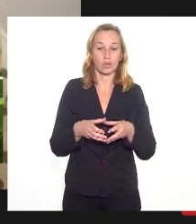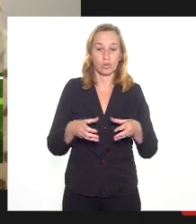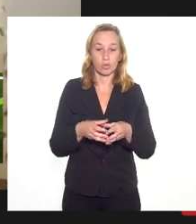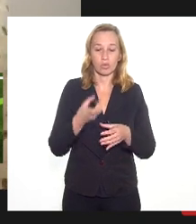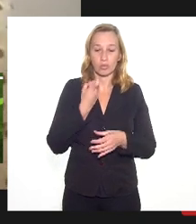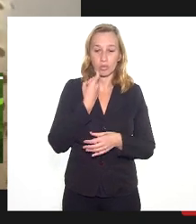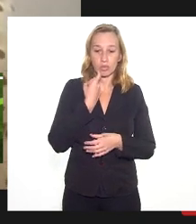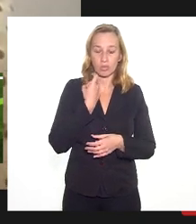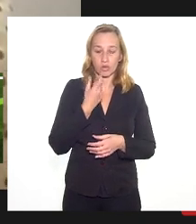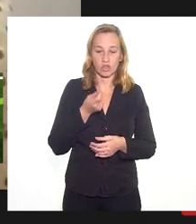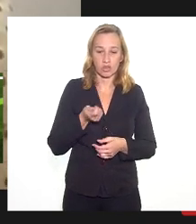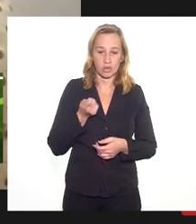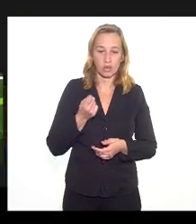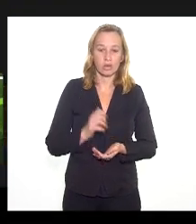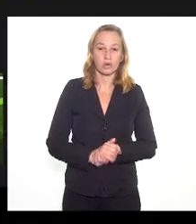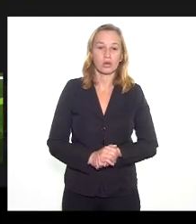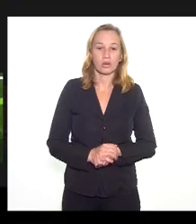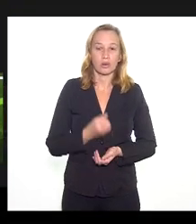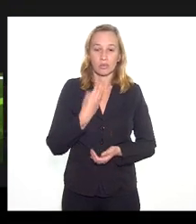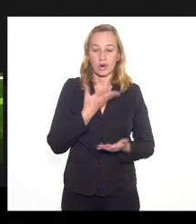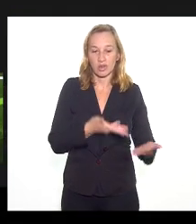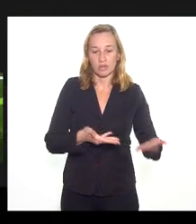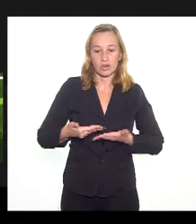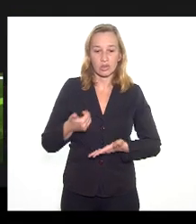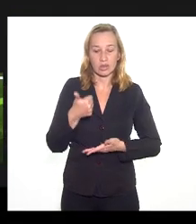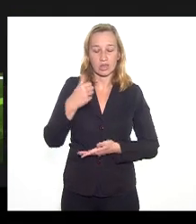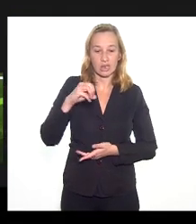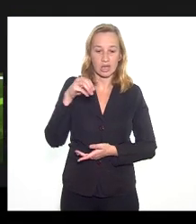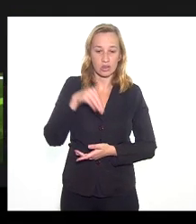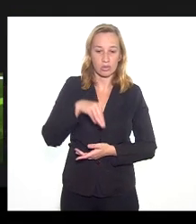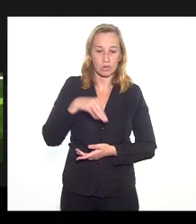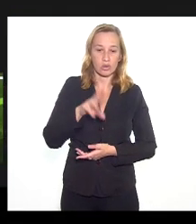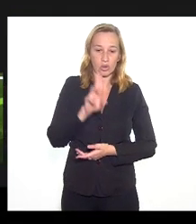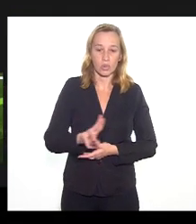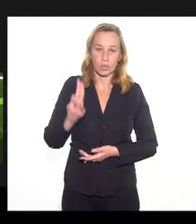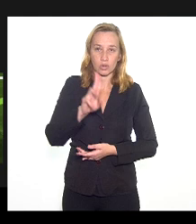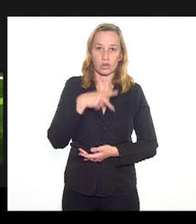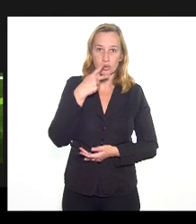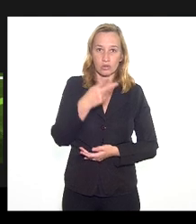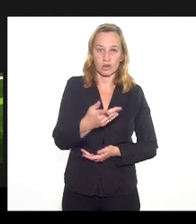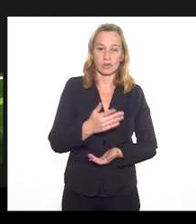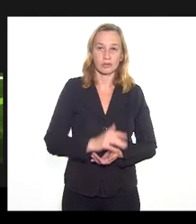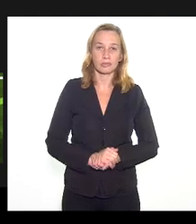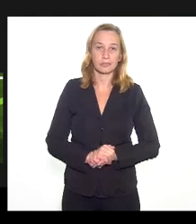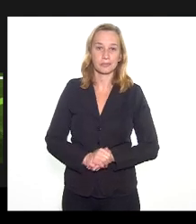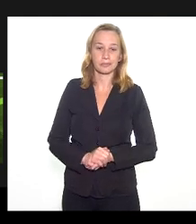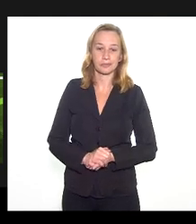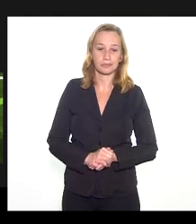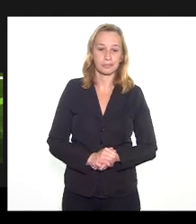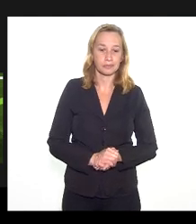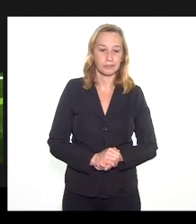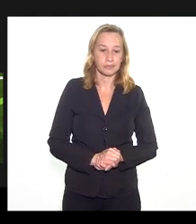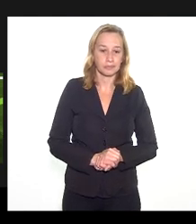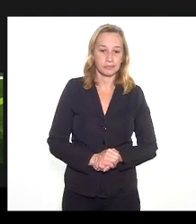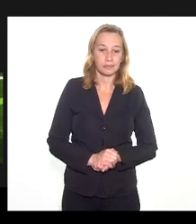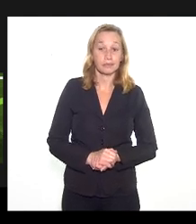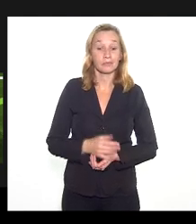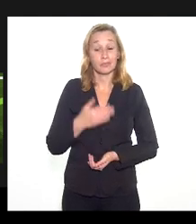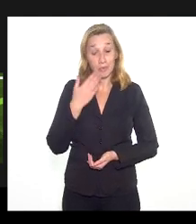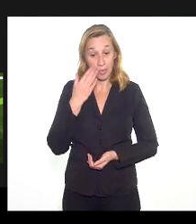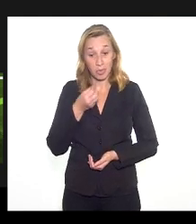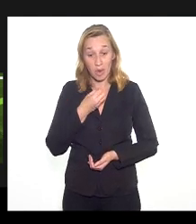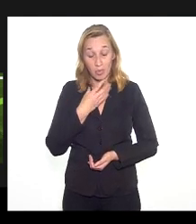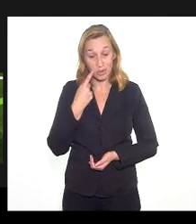Alexandre Anderson, bem-vindo. O senhor dispõe de 10 minutos para fazer uso da sua fala. É bom te ver